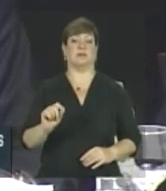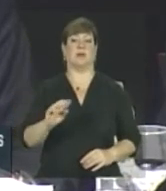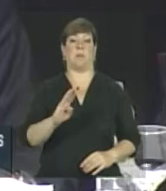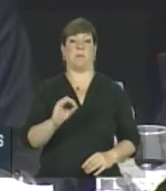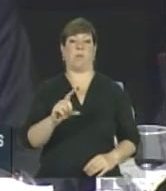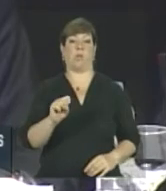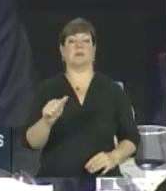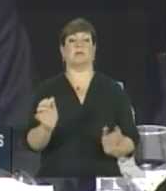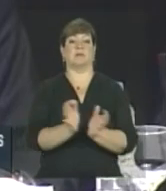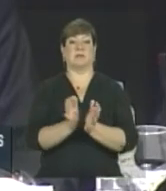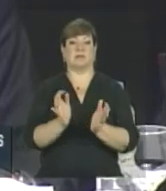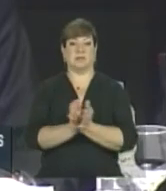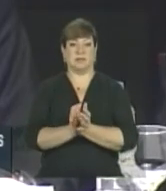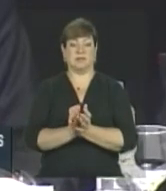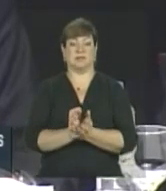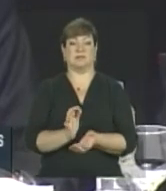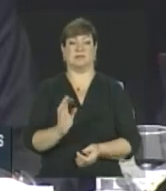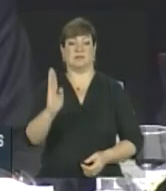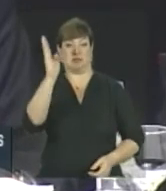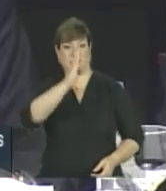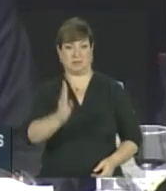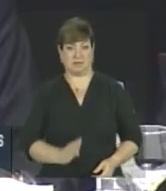bolsista na categoria nacional,